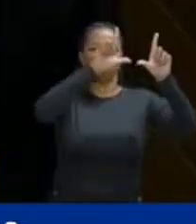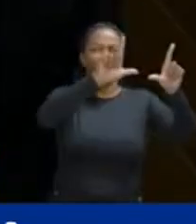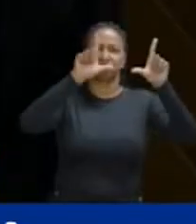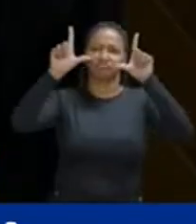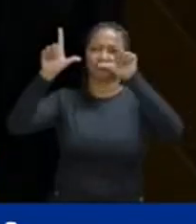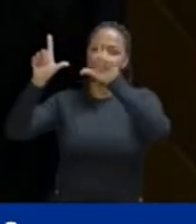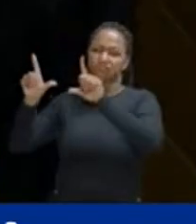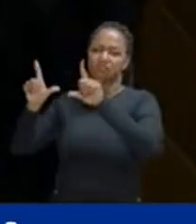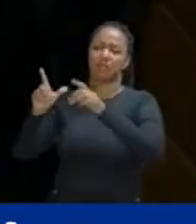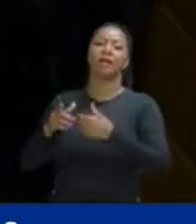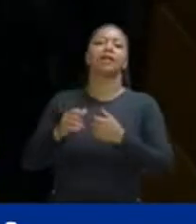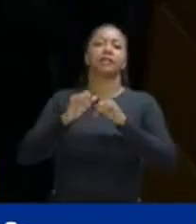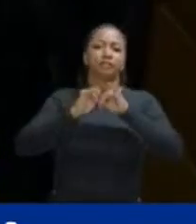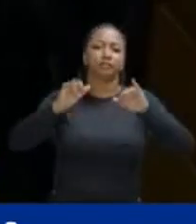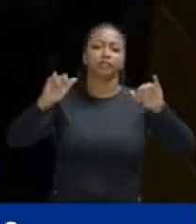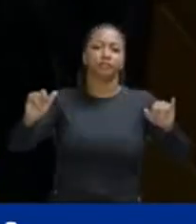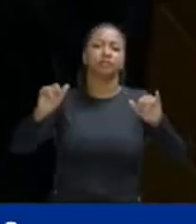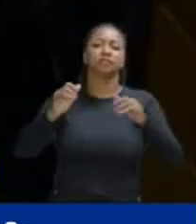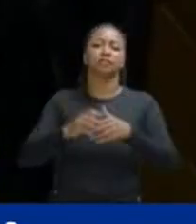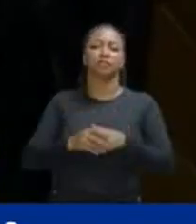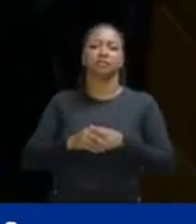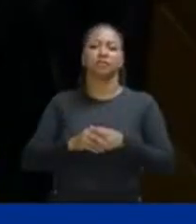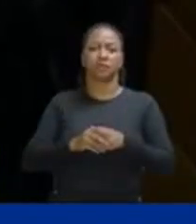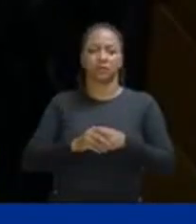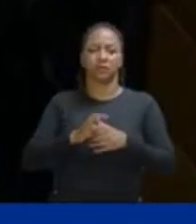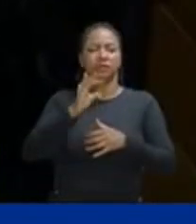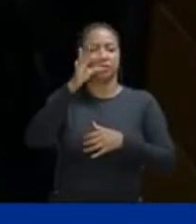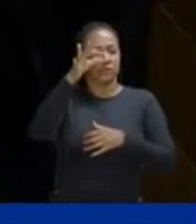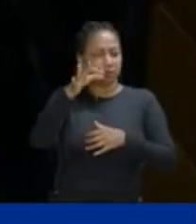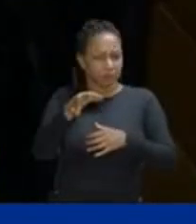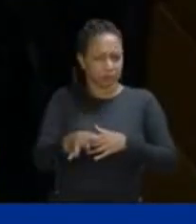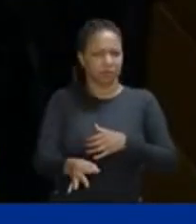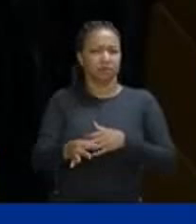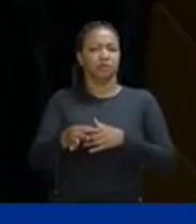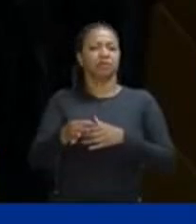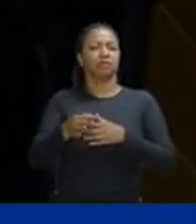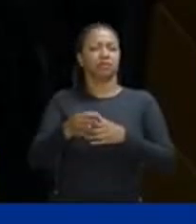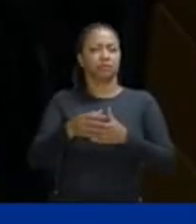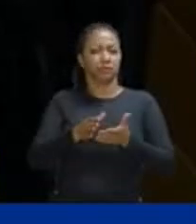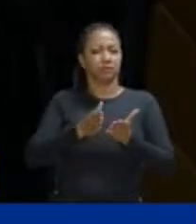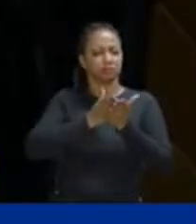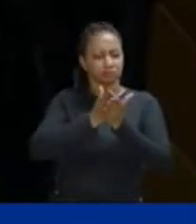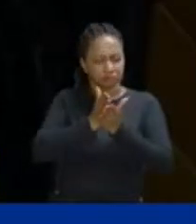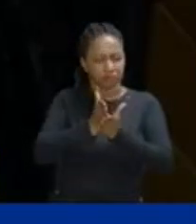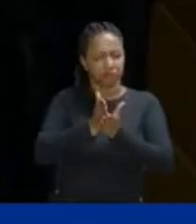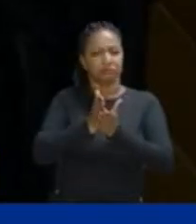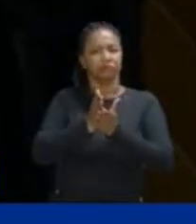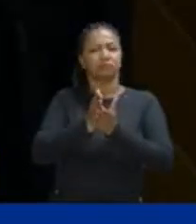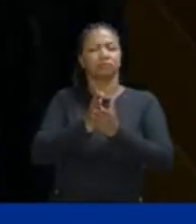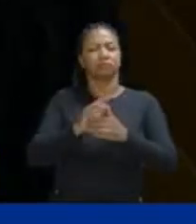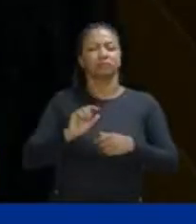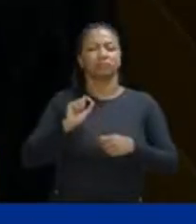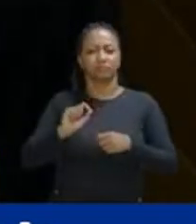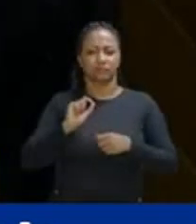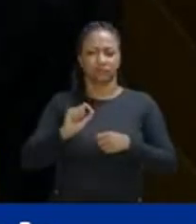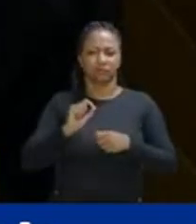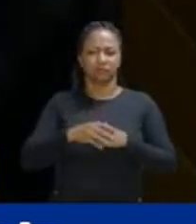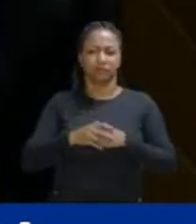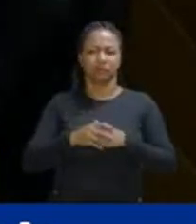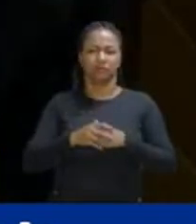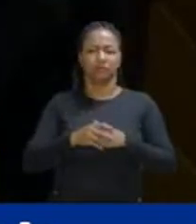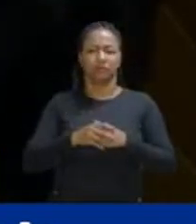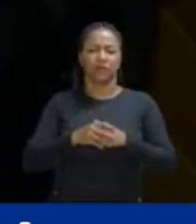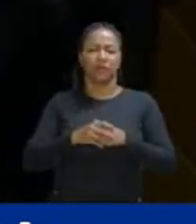20, parágrafo 1º, diz que a justa posição de propaganda cuja dimensão exceda a meio